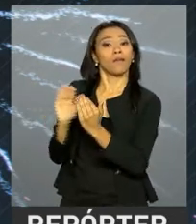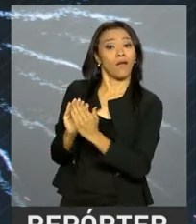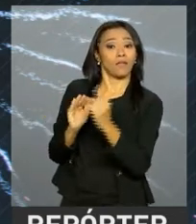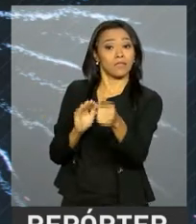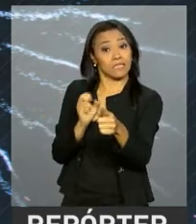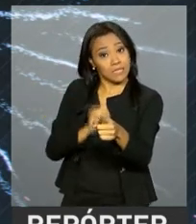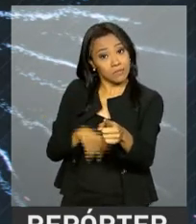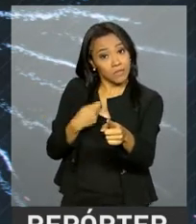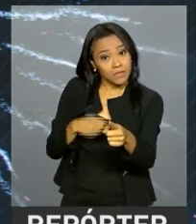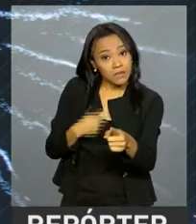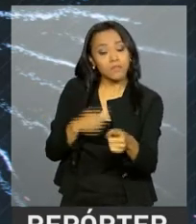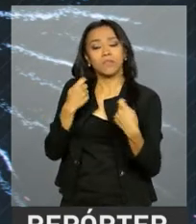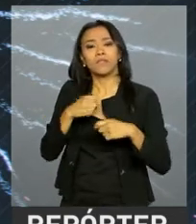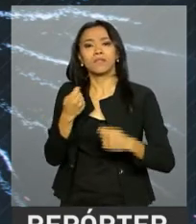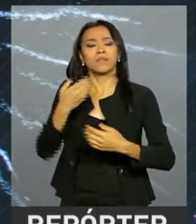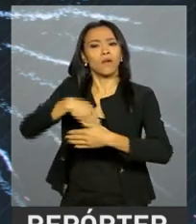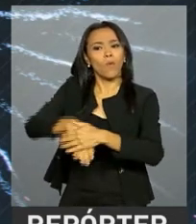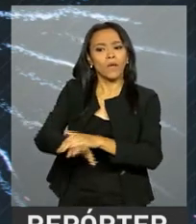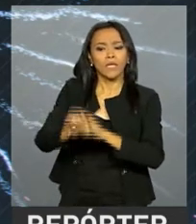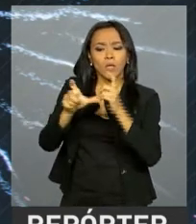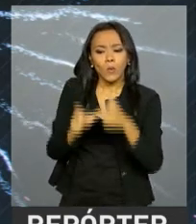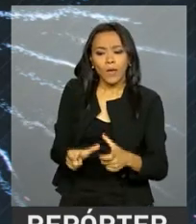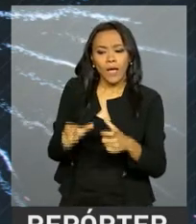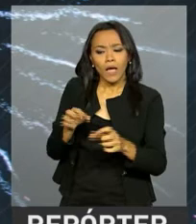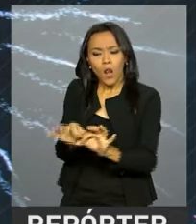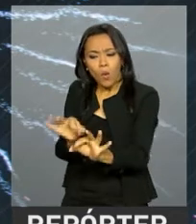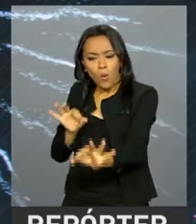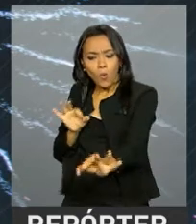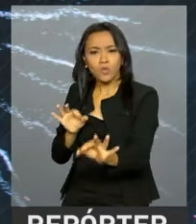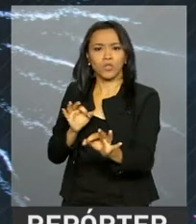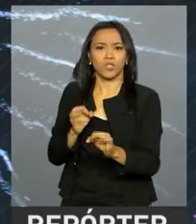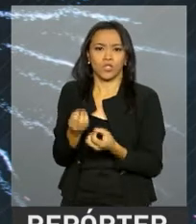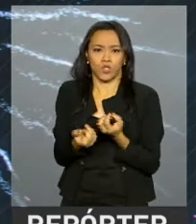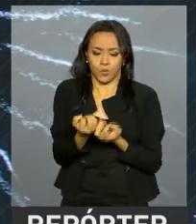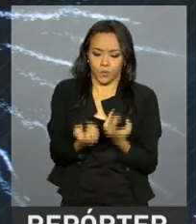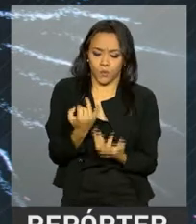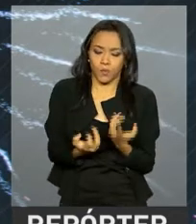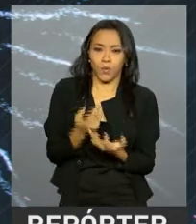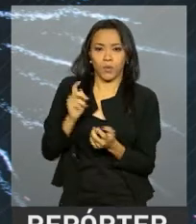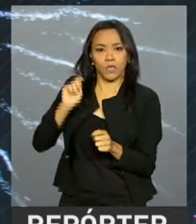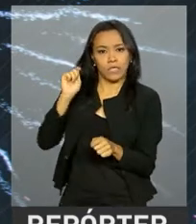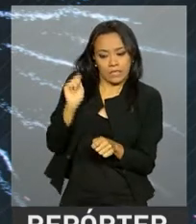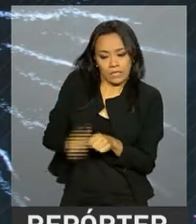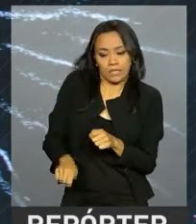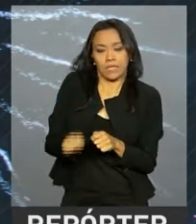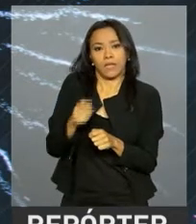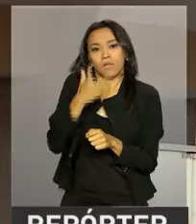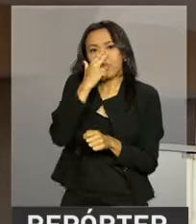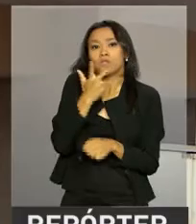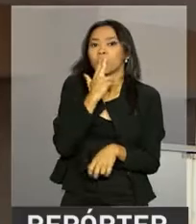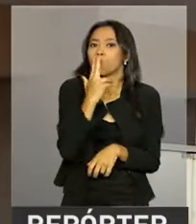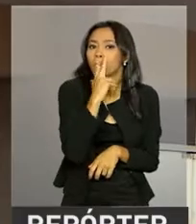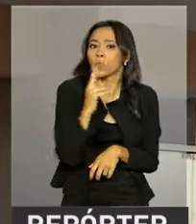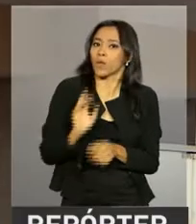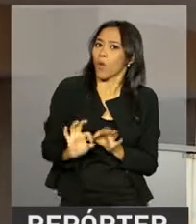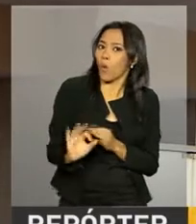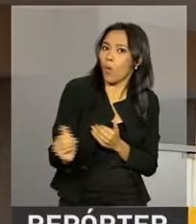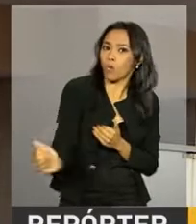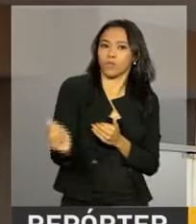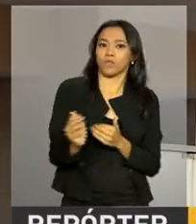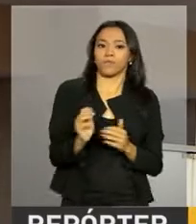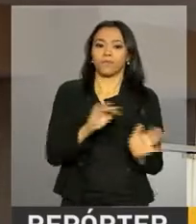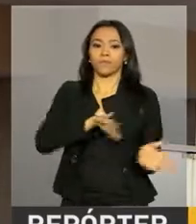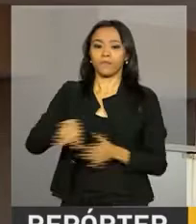isso for preciso eles devem ficar em local seco e longe de fogões isqueiros e do acesso a fumantes mexer com fogos de artifício